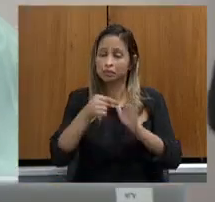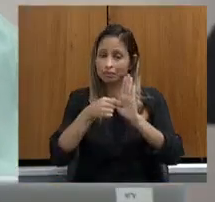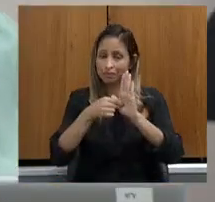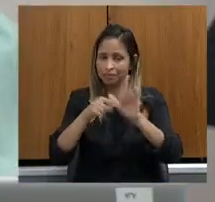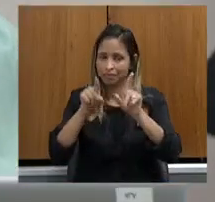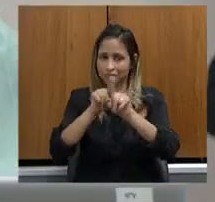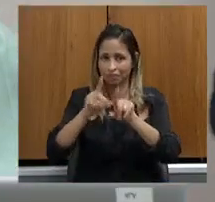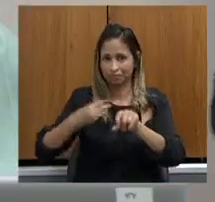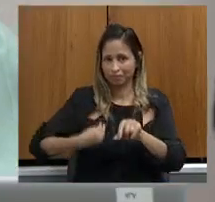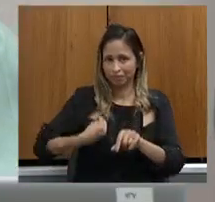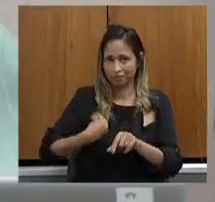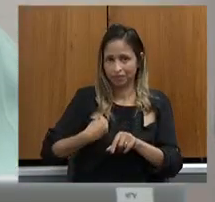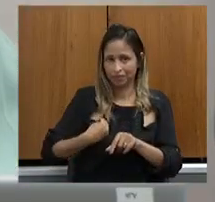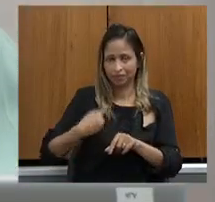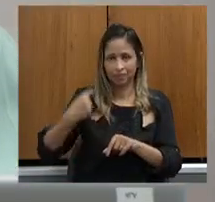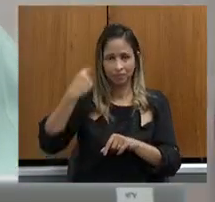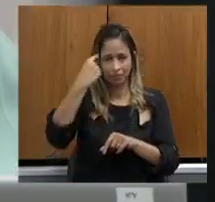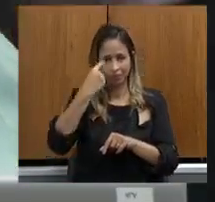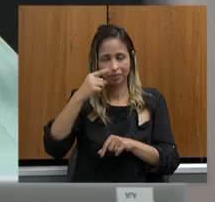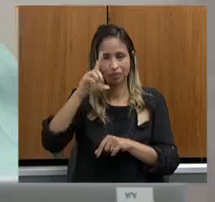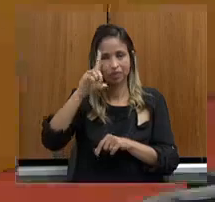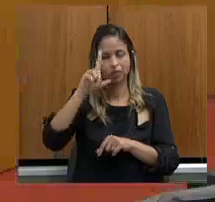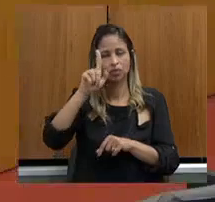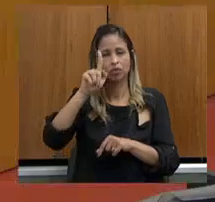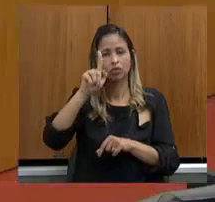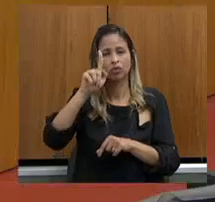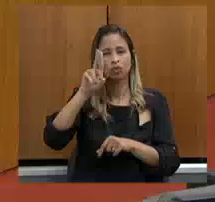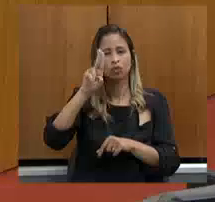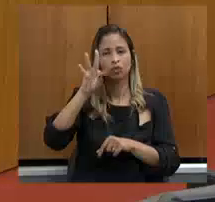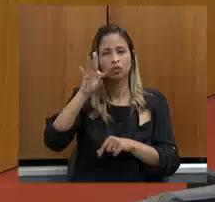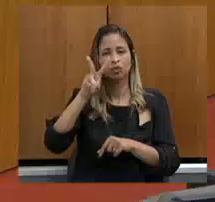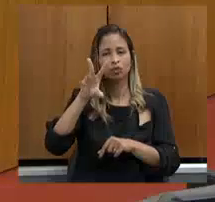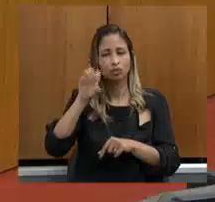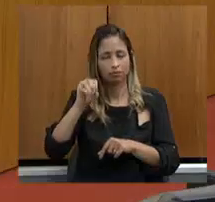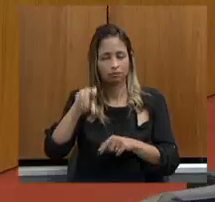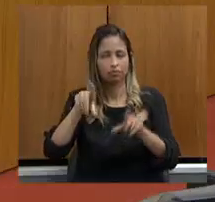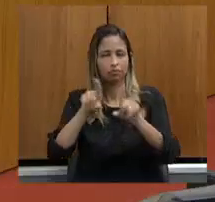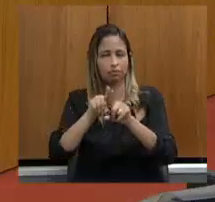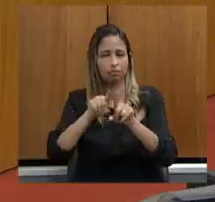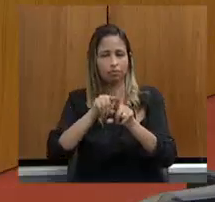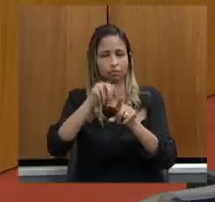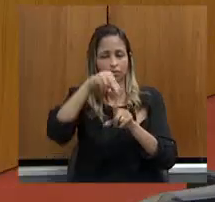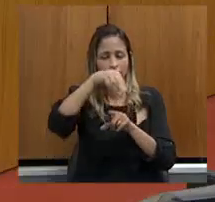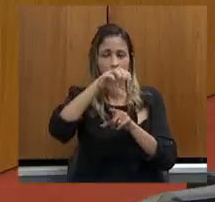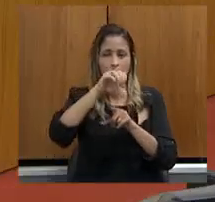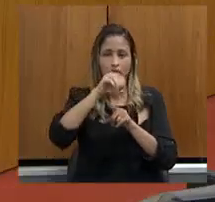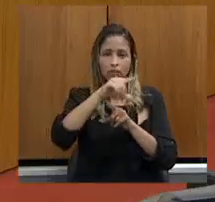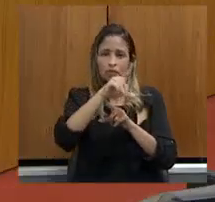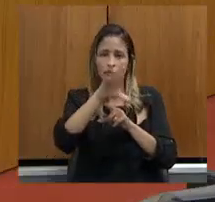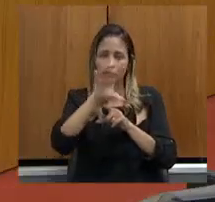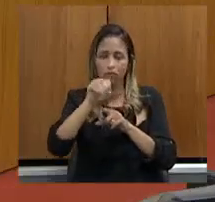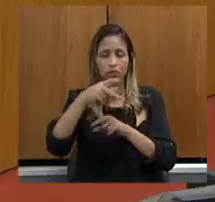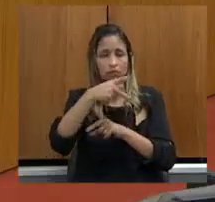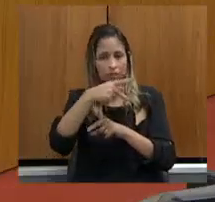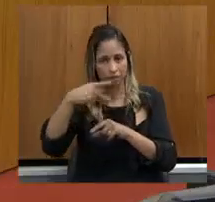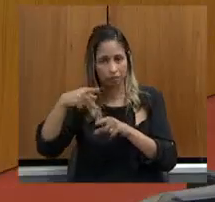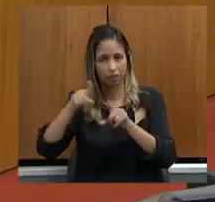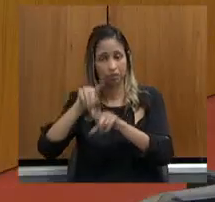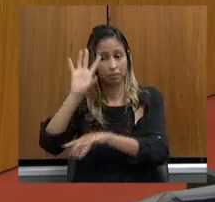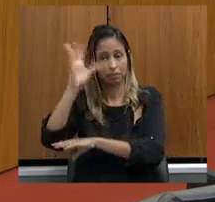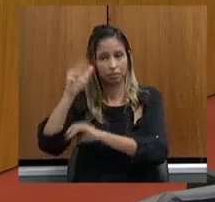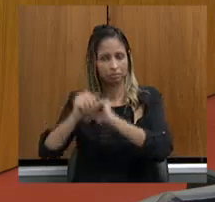a presença do deputado Gustavo Mitre que conosco e agora Deputado Noraldino nosso presidente da Comissão de Meio